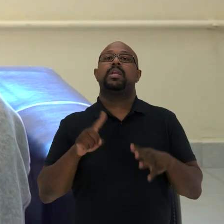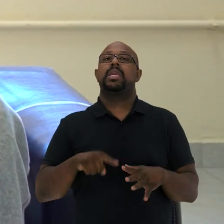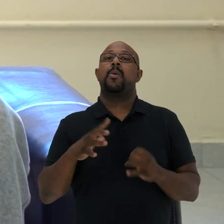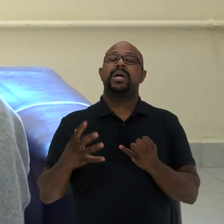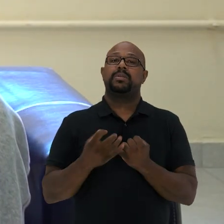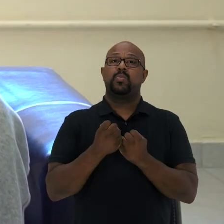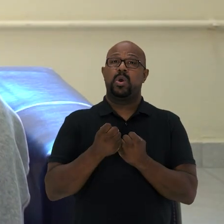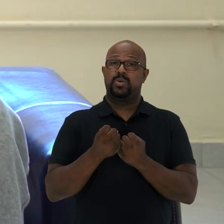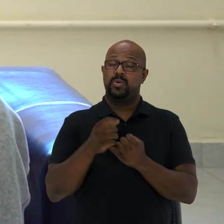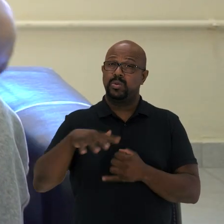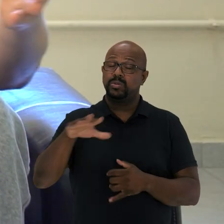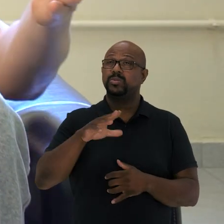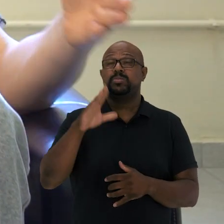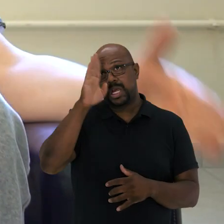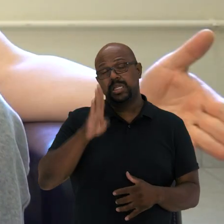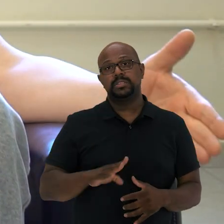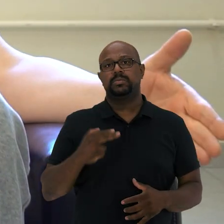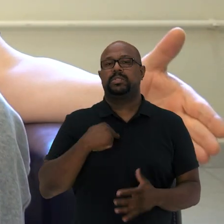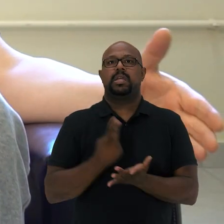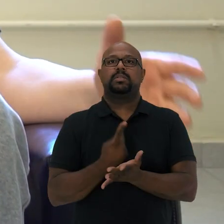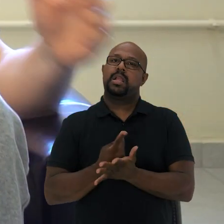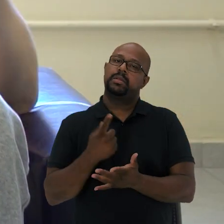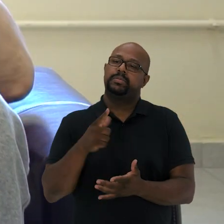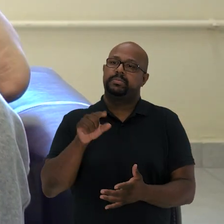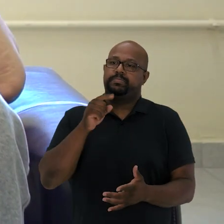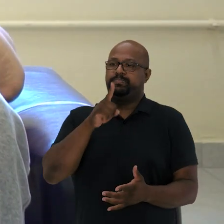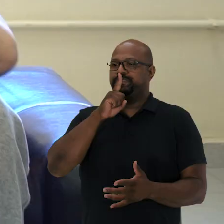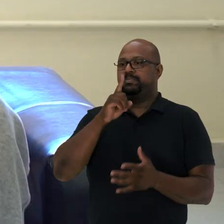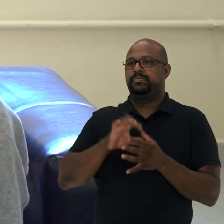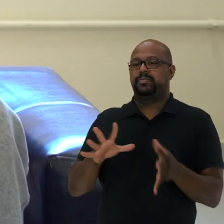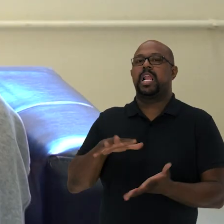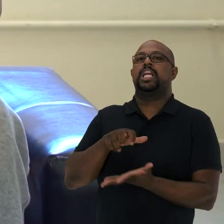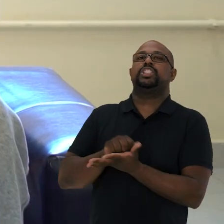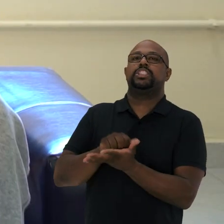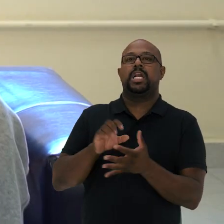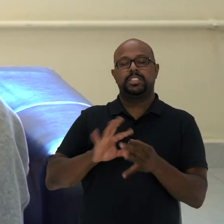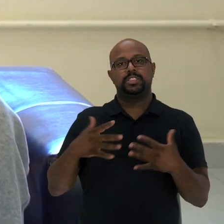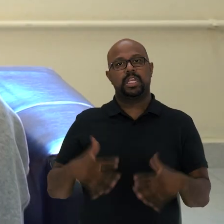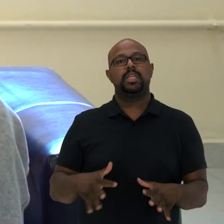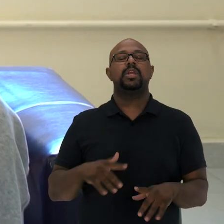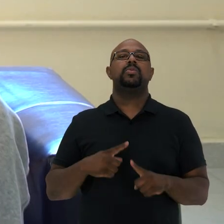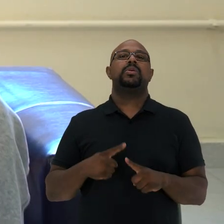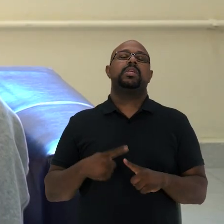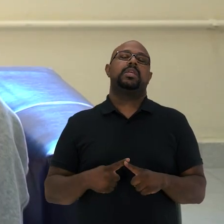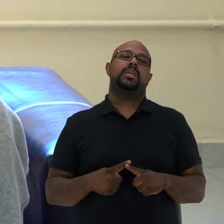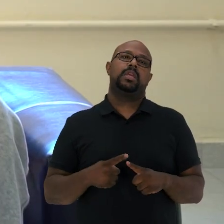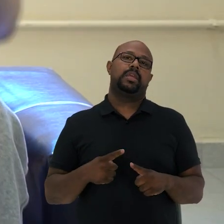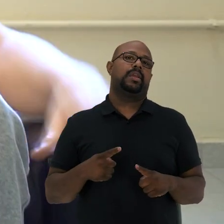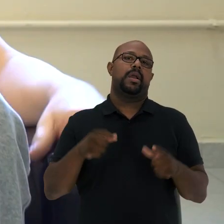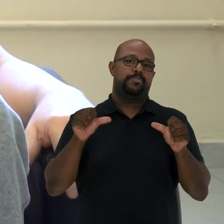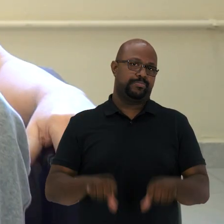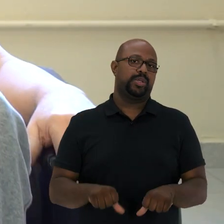que é patrimônio da União irregularmente. Então as pessoas preferiram, é melhor ele registrar e deixar isso aqui, aquilo